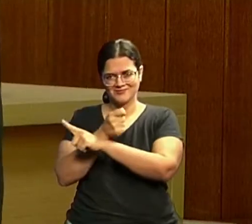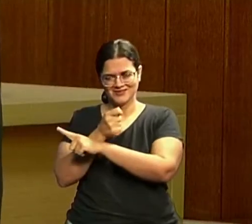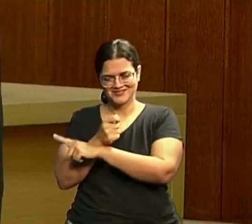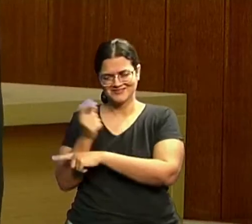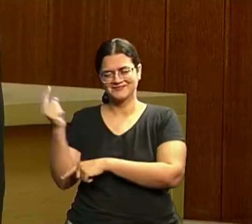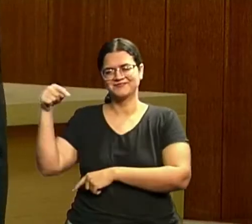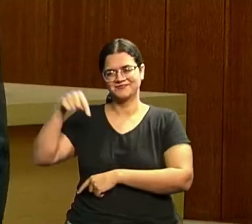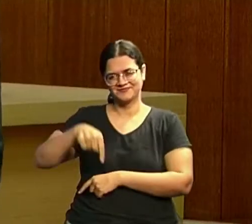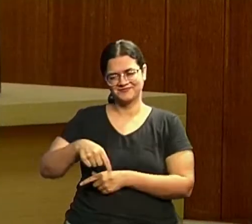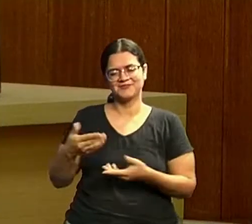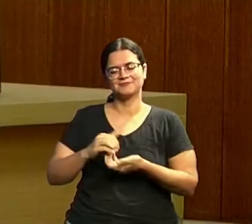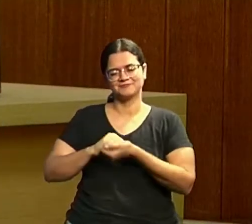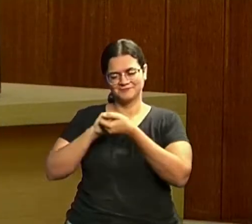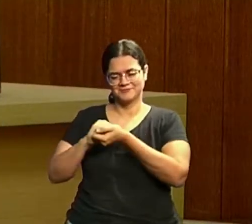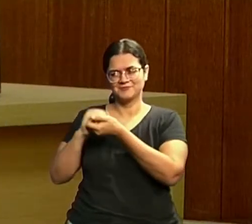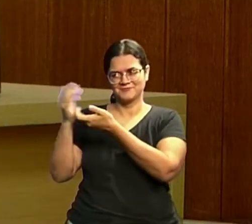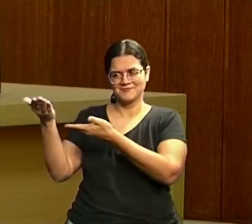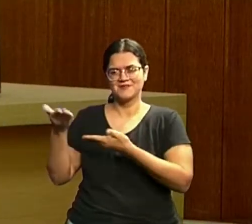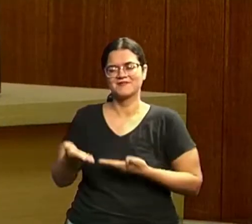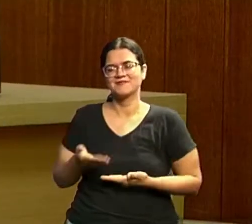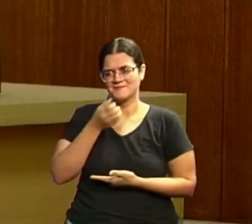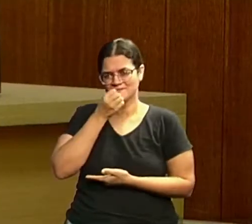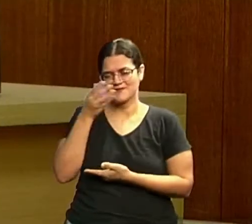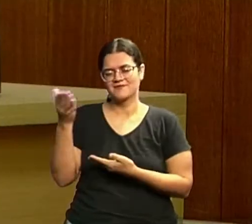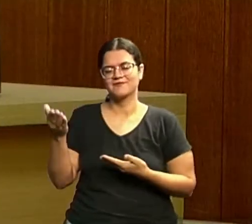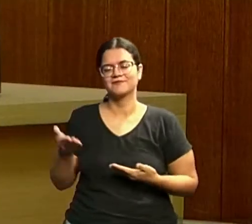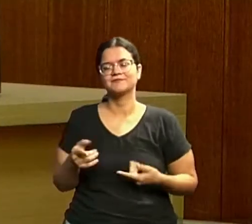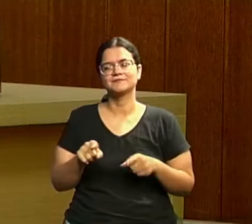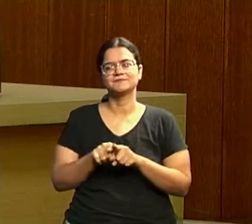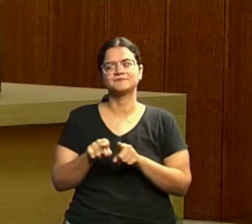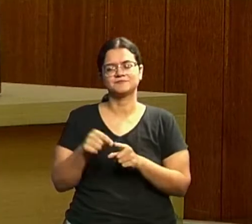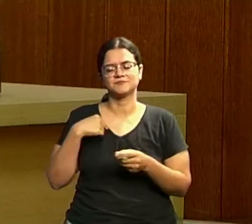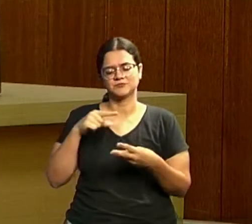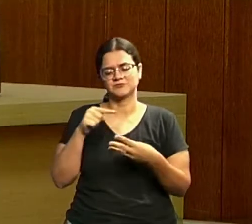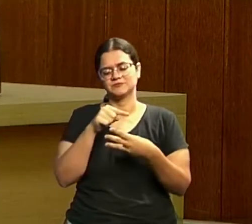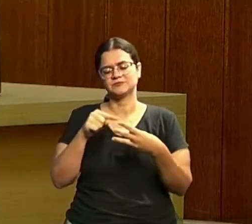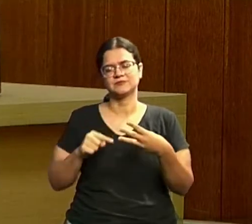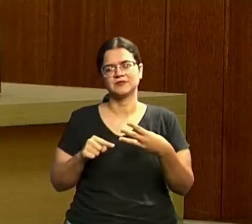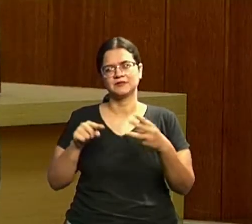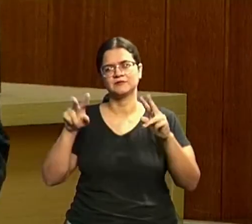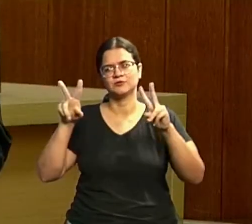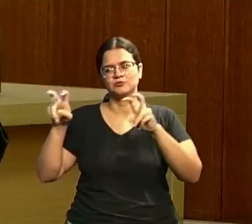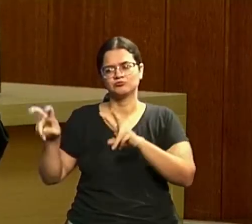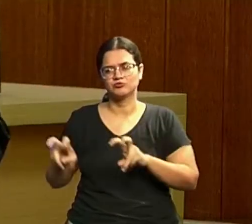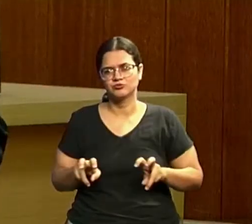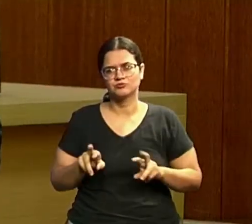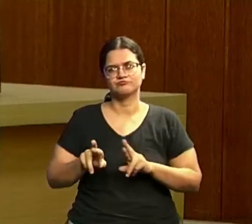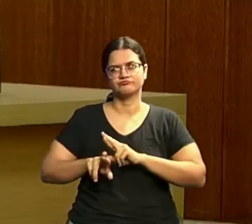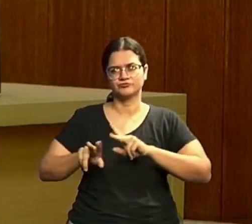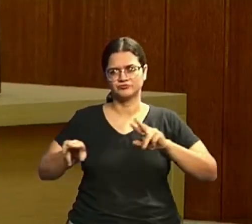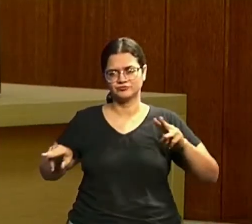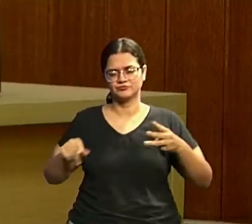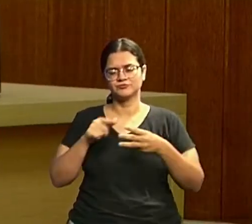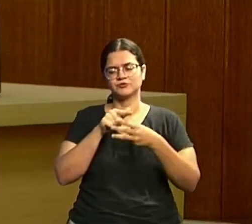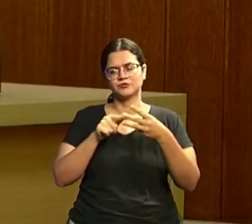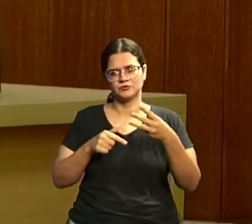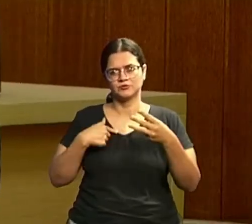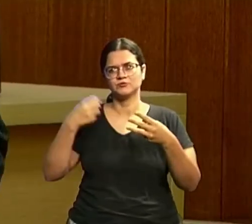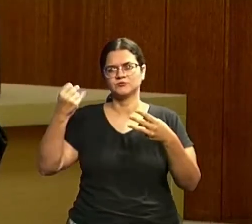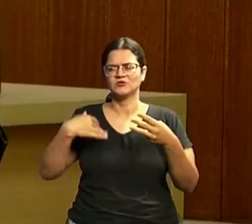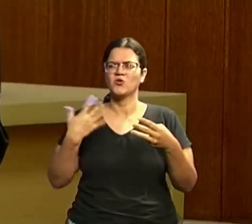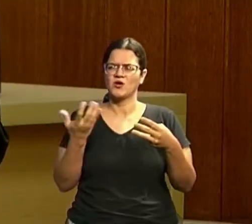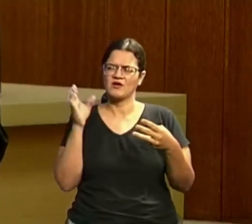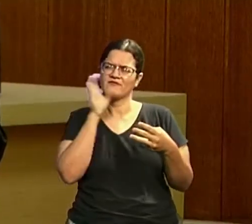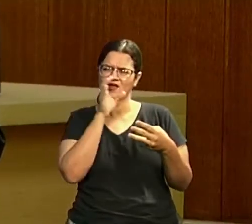cumprimentá-la também por estar na nossa na casa. Senhor presidente, eu tenho três assuntos para tratar e gostaria de ser